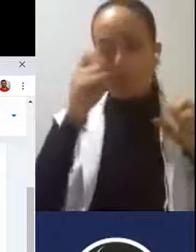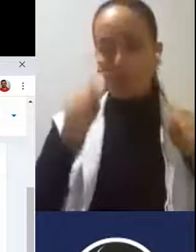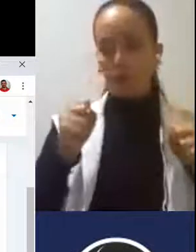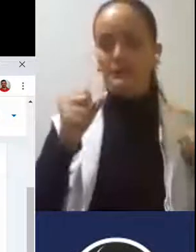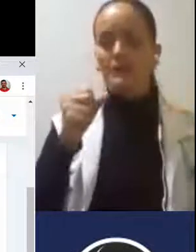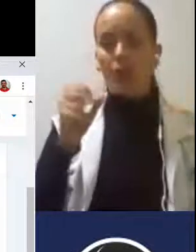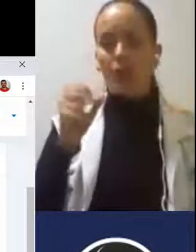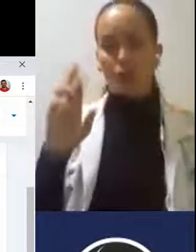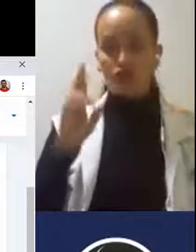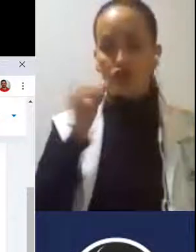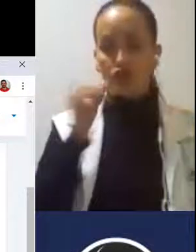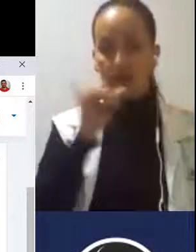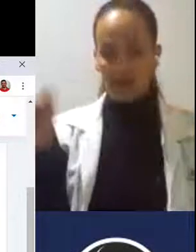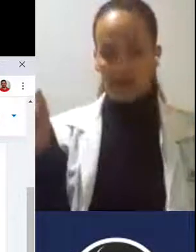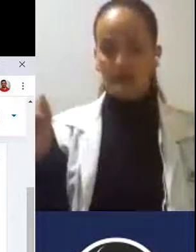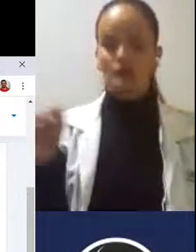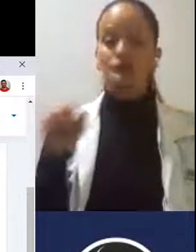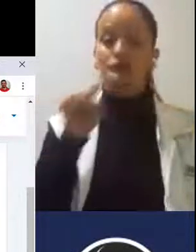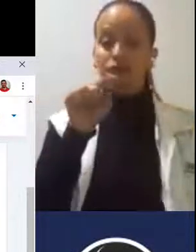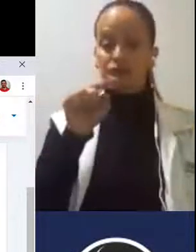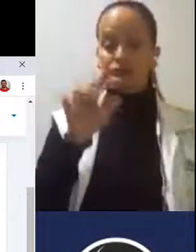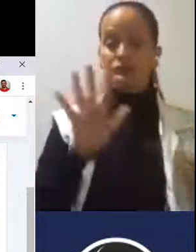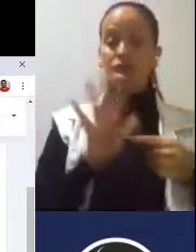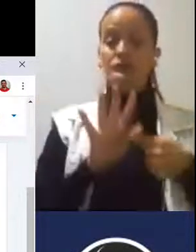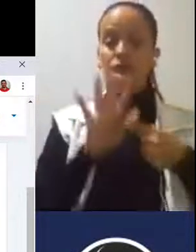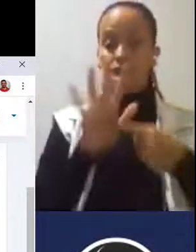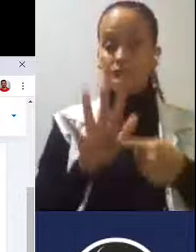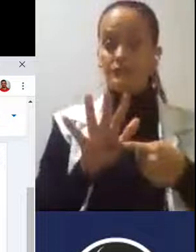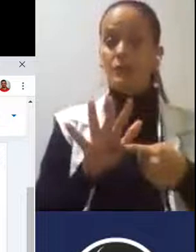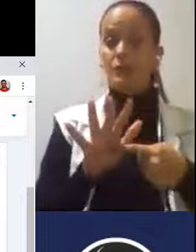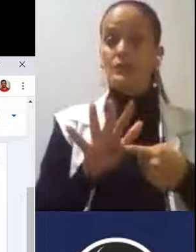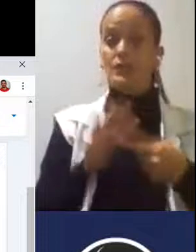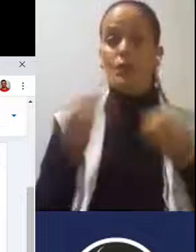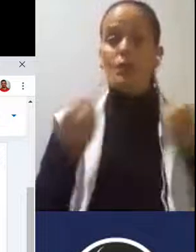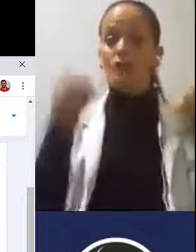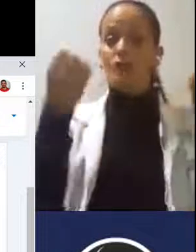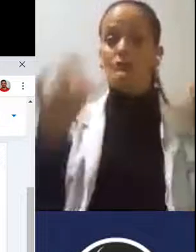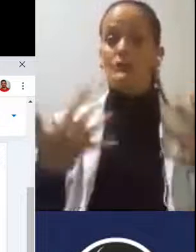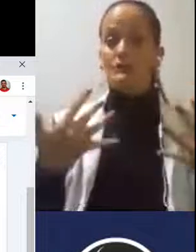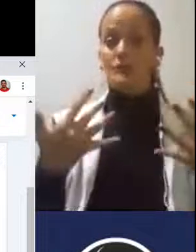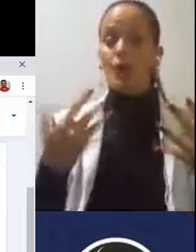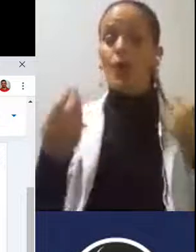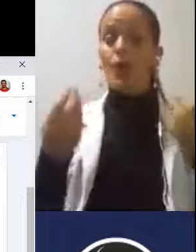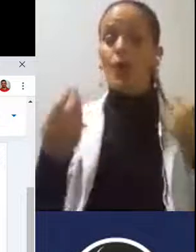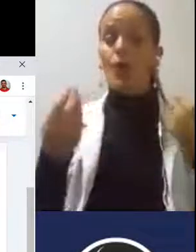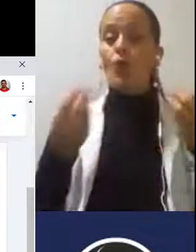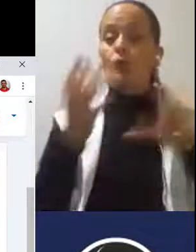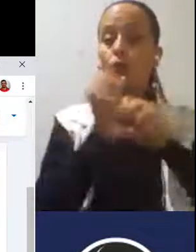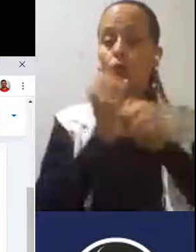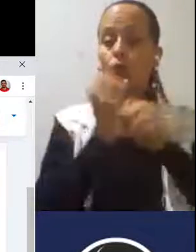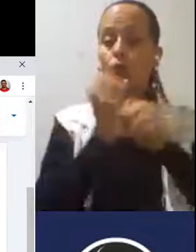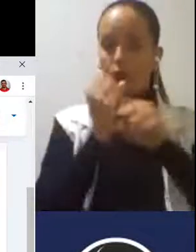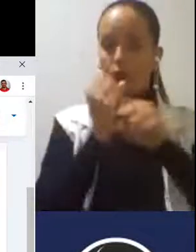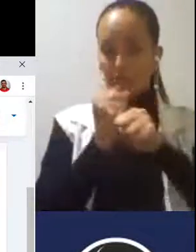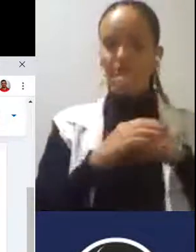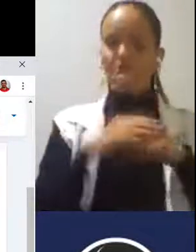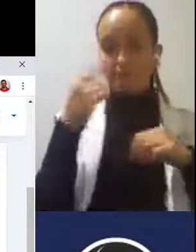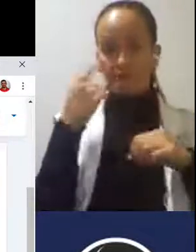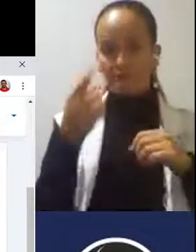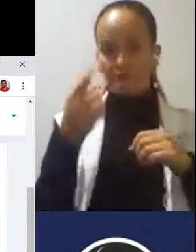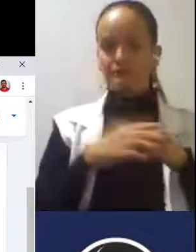Então, aqui vai mostrar, né, qual que é a definição e como que é calculada a resistência equivalente. Então, aqui, por exemplo, ó, nós temos